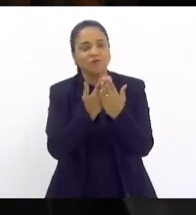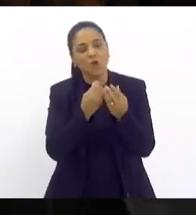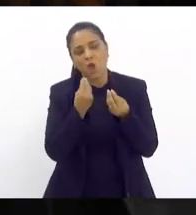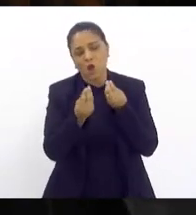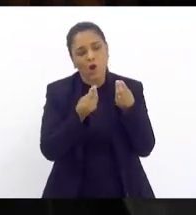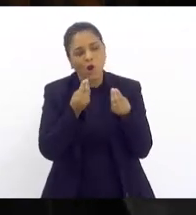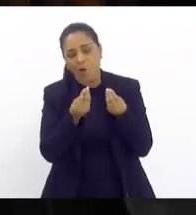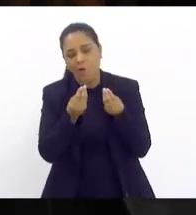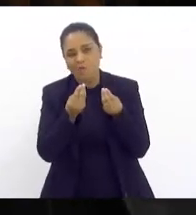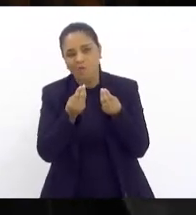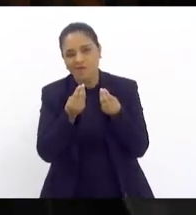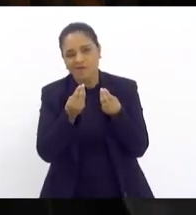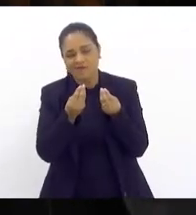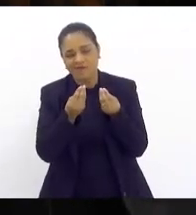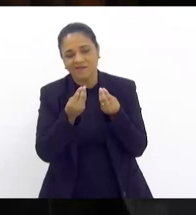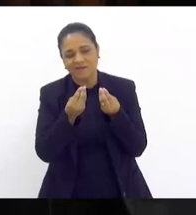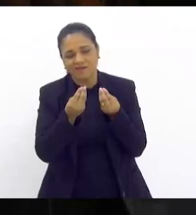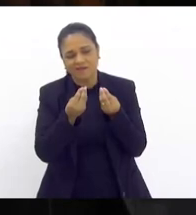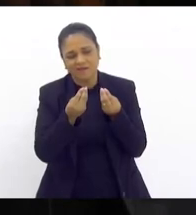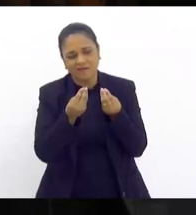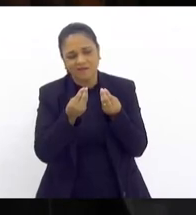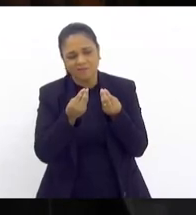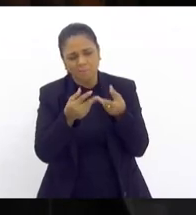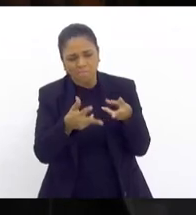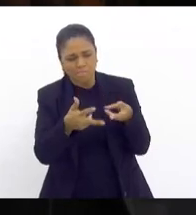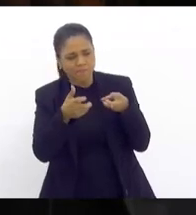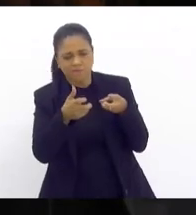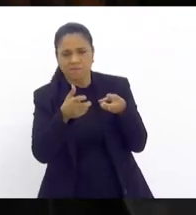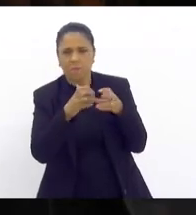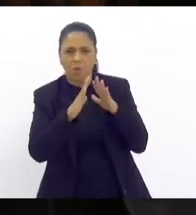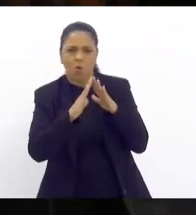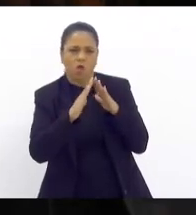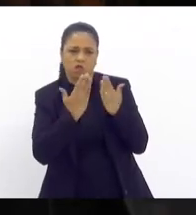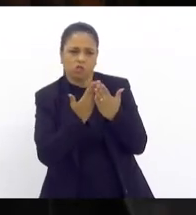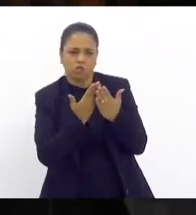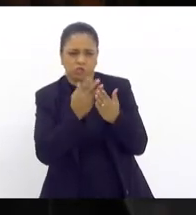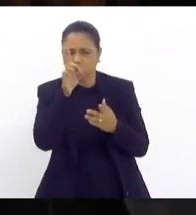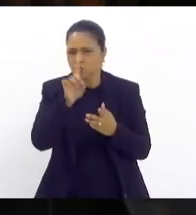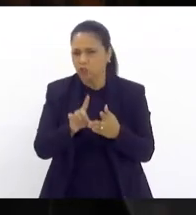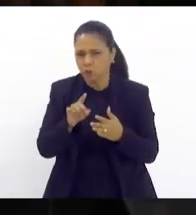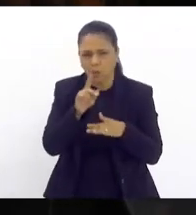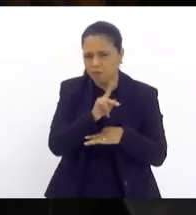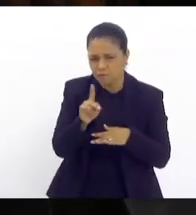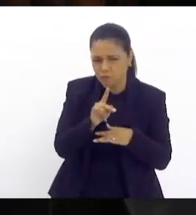escola vê um sinal tenta aprofundar